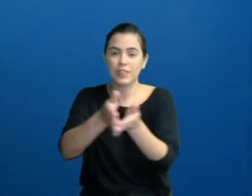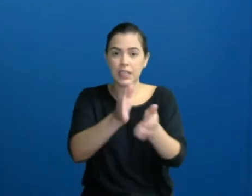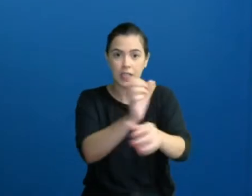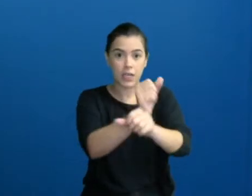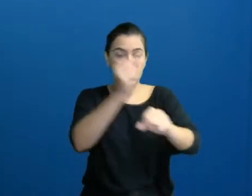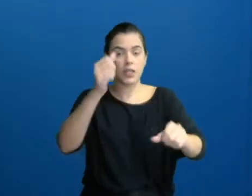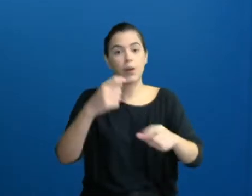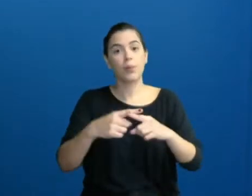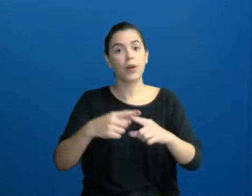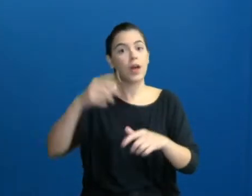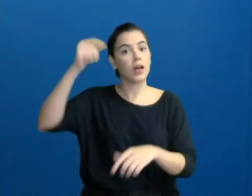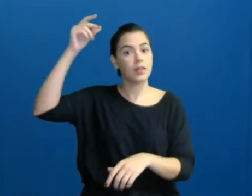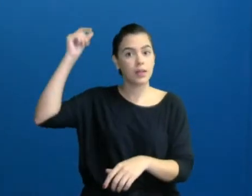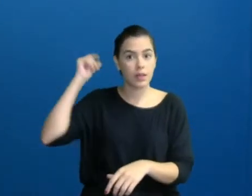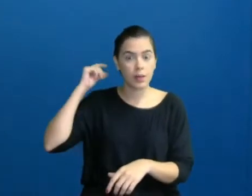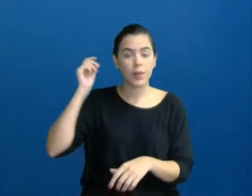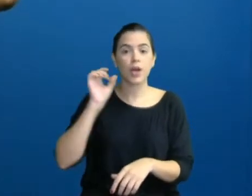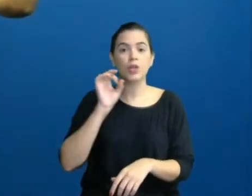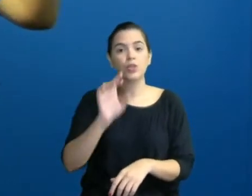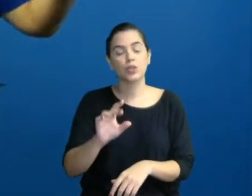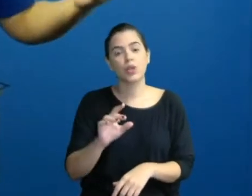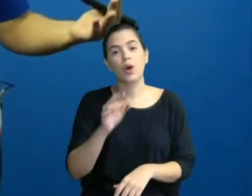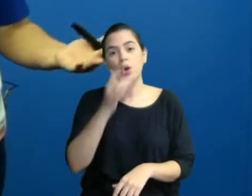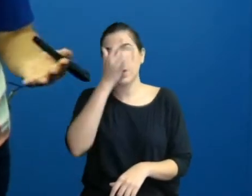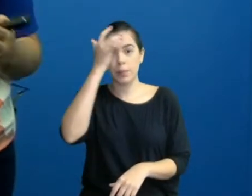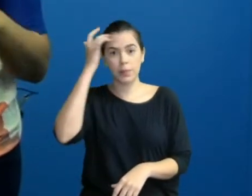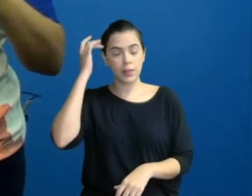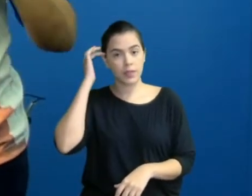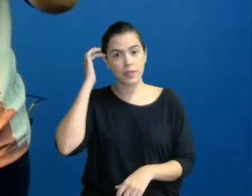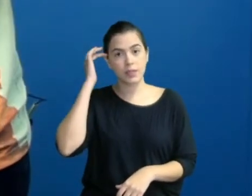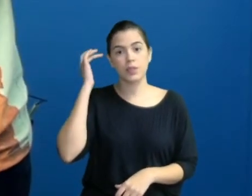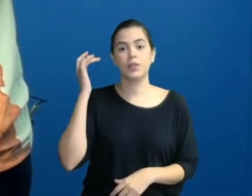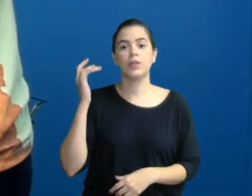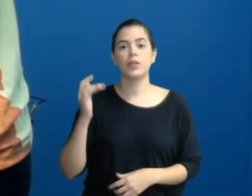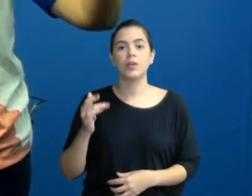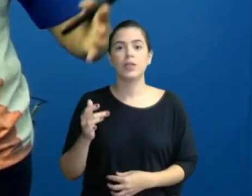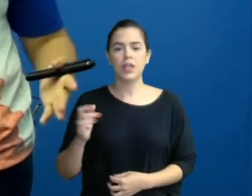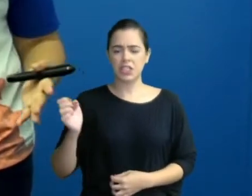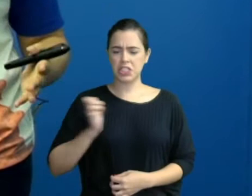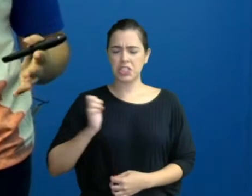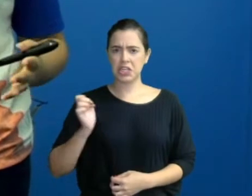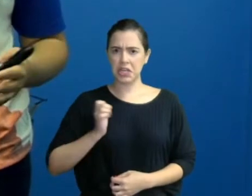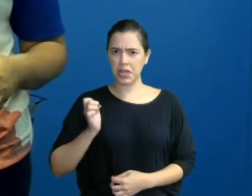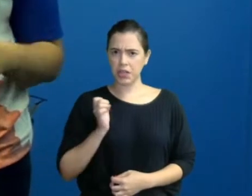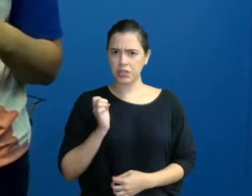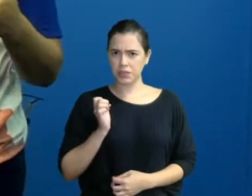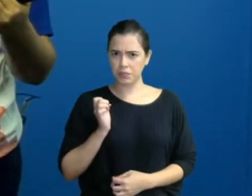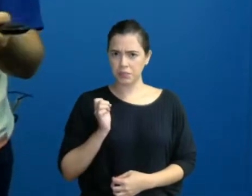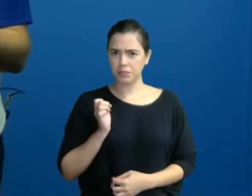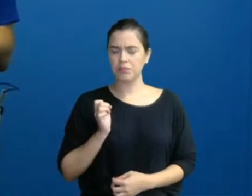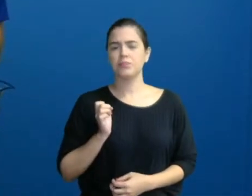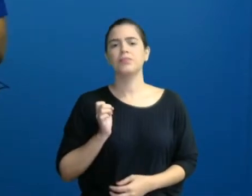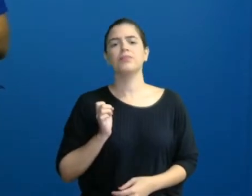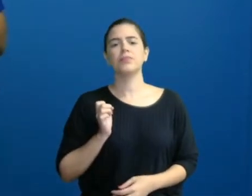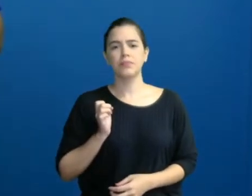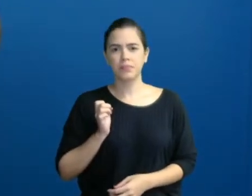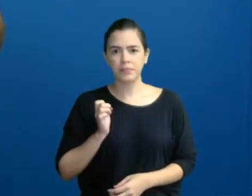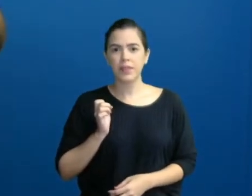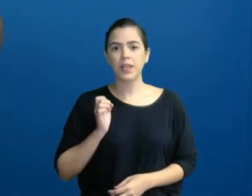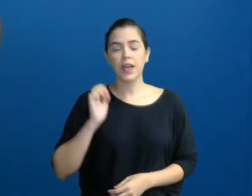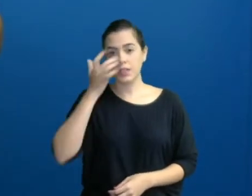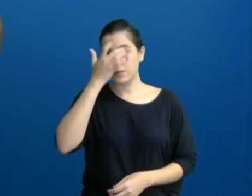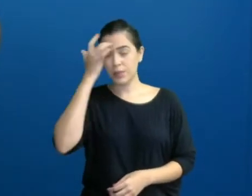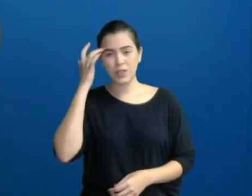quando elas surgiram, só ia realmente pessoas muito ricas, né? As pessoas que ficavam ali na segunda